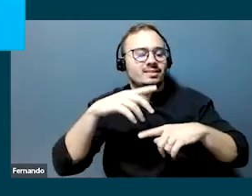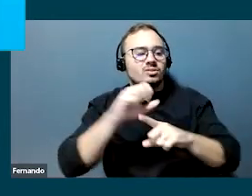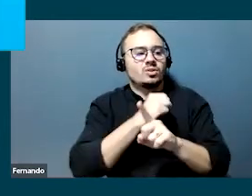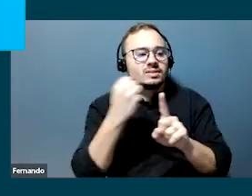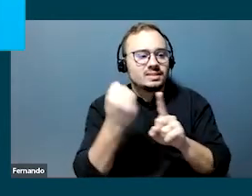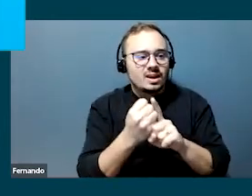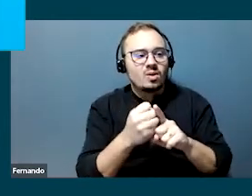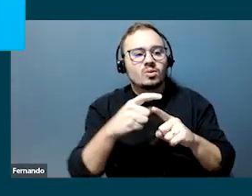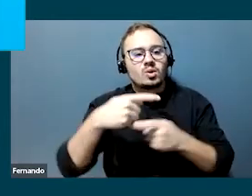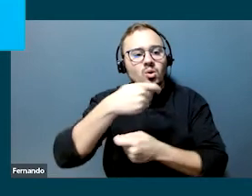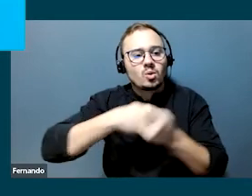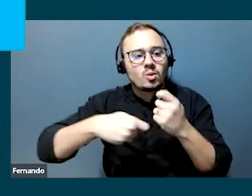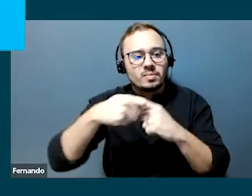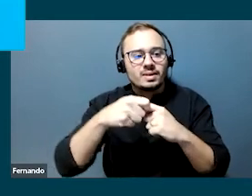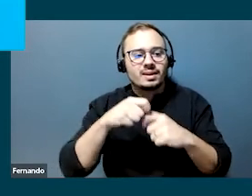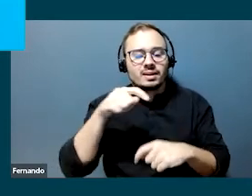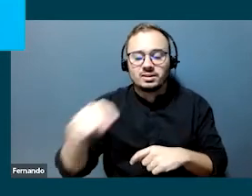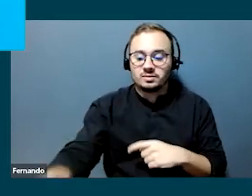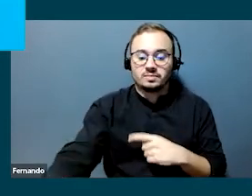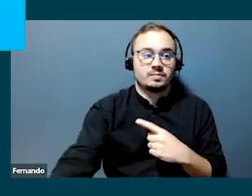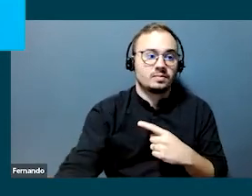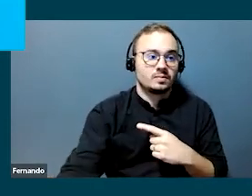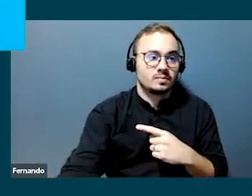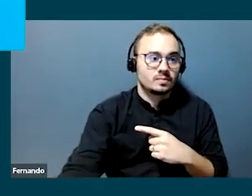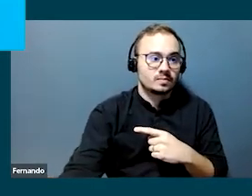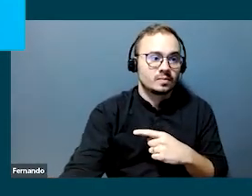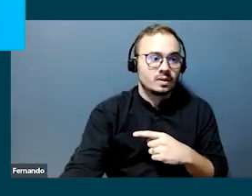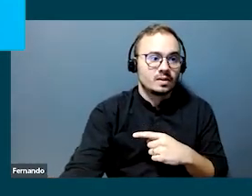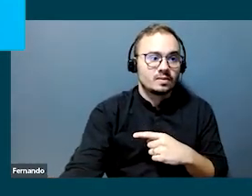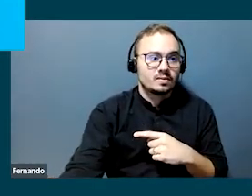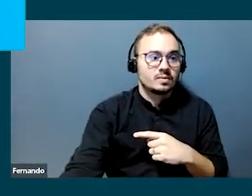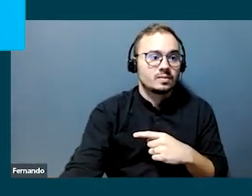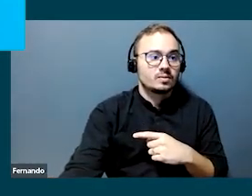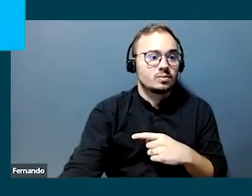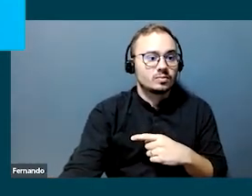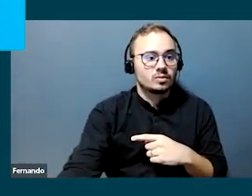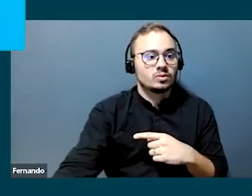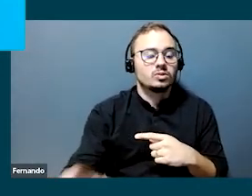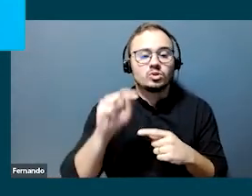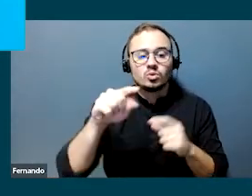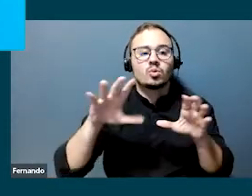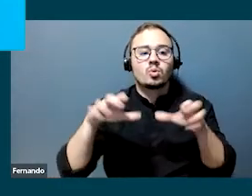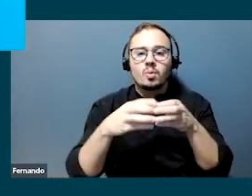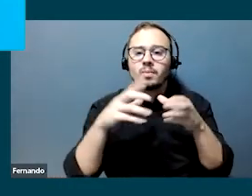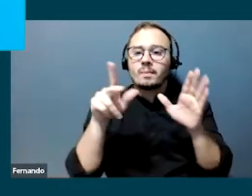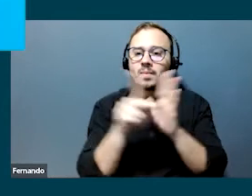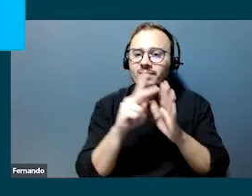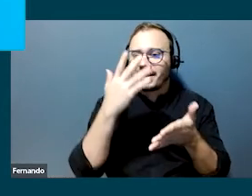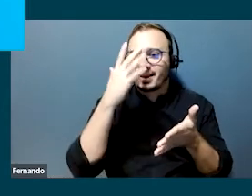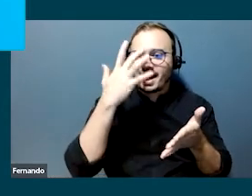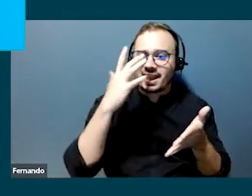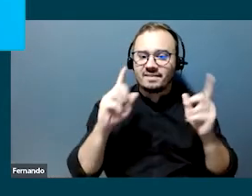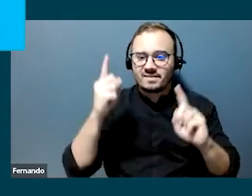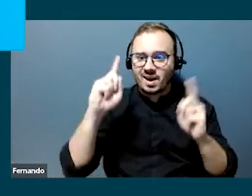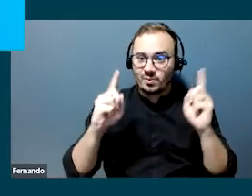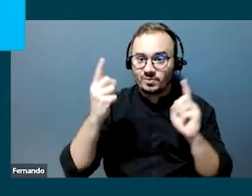de uma troça carnavalesca. Antônio, seja muito bem-vindo à Sala Tech EdCo. Uma ótima sessão,